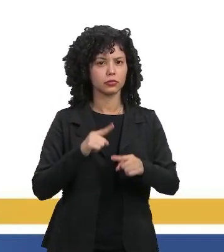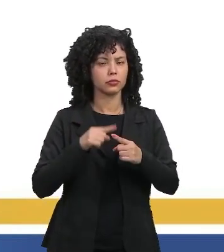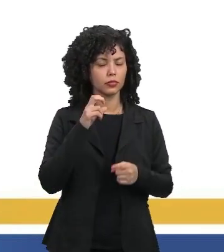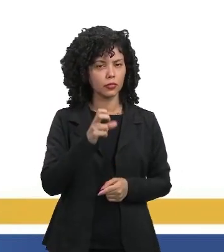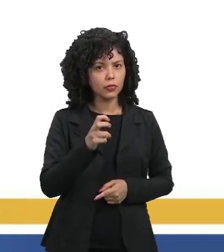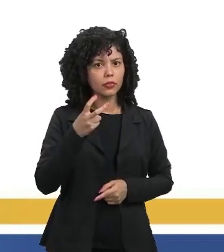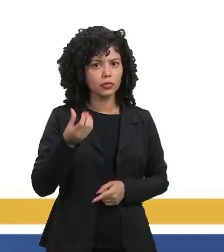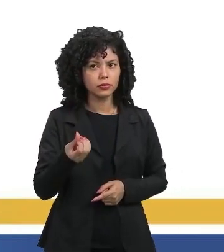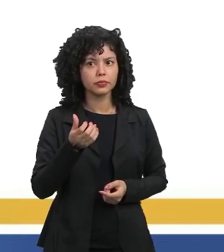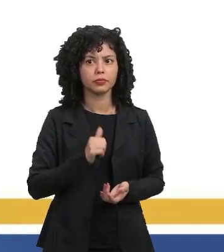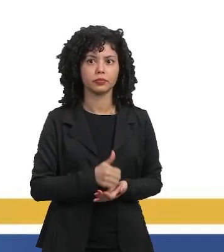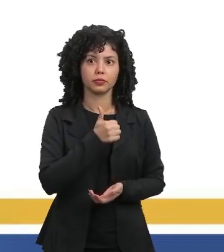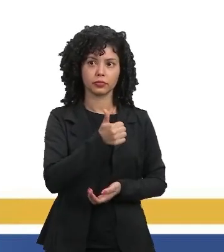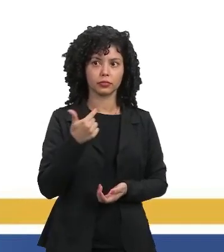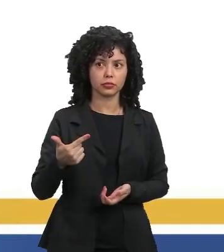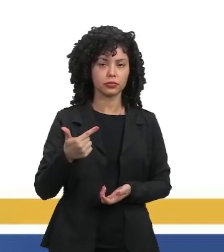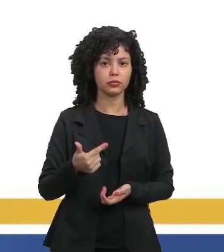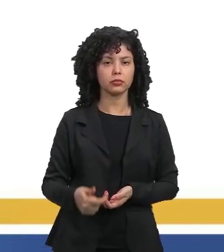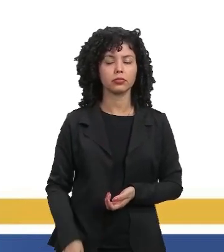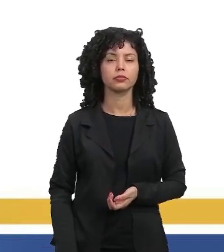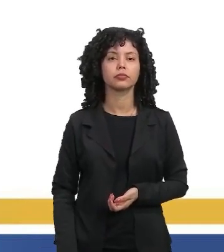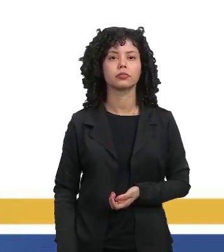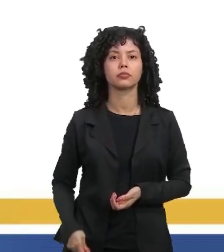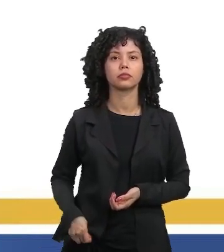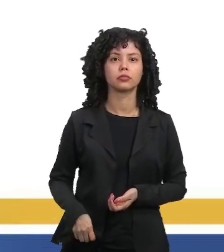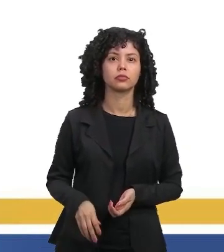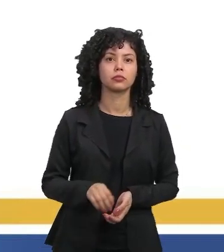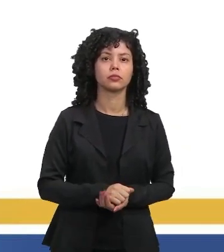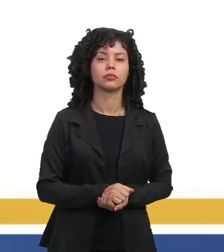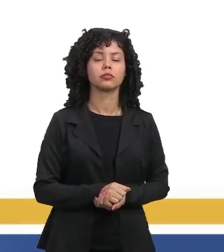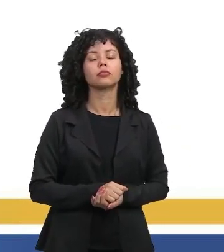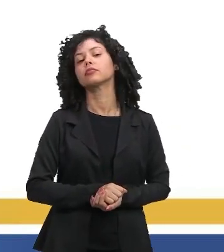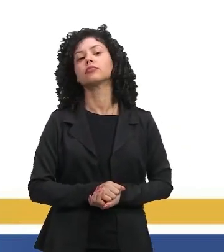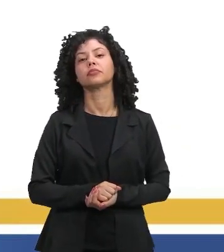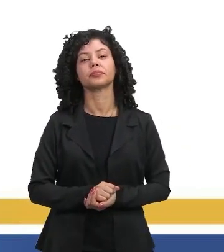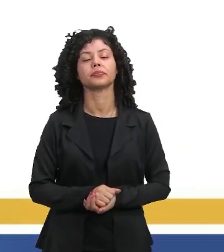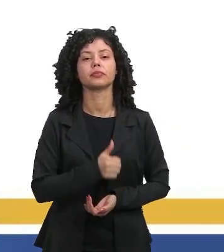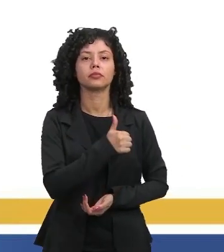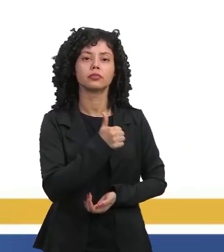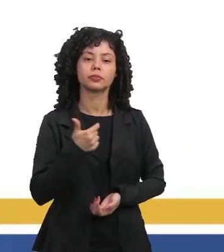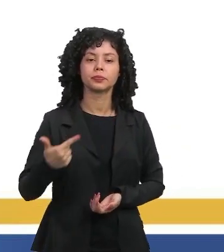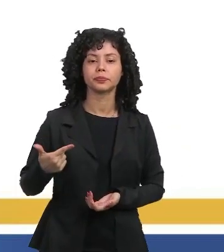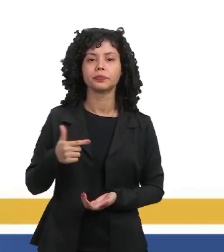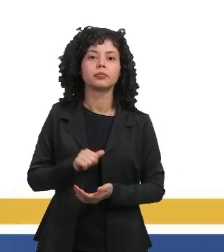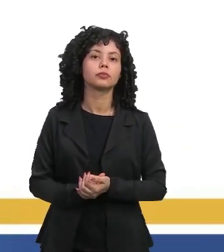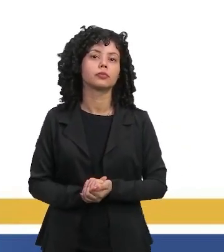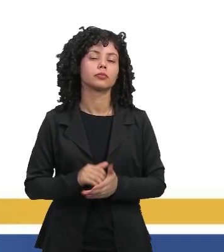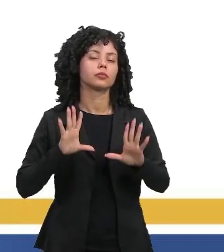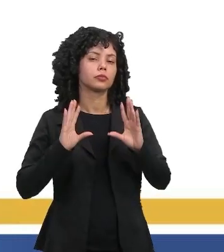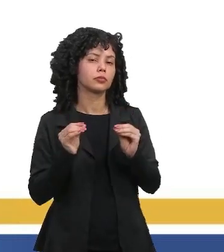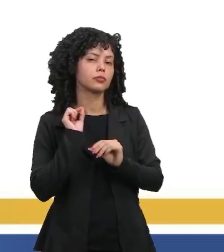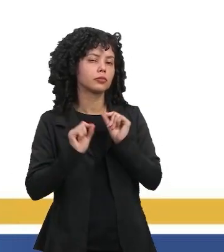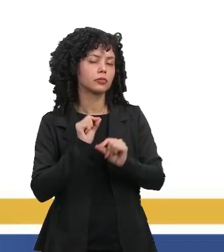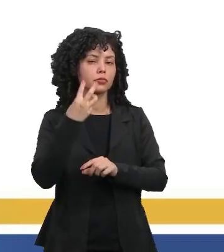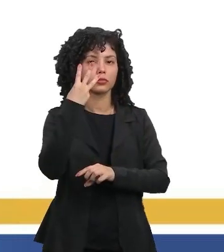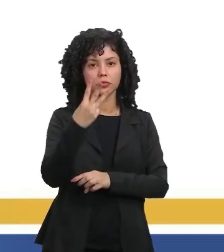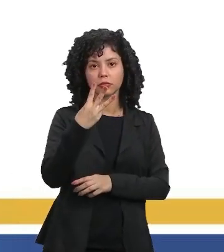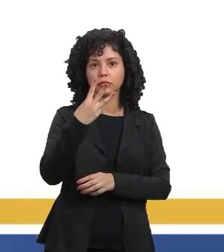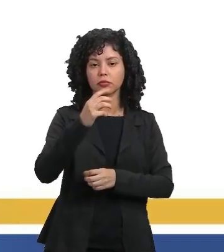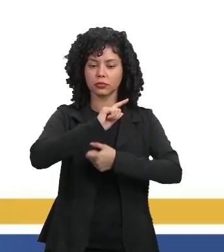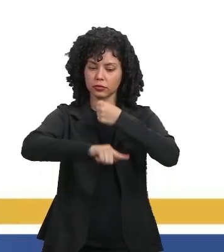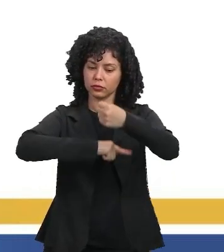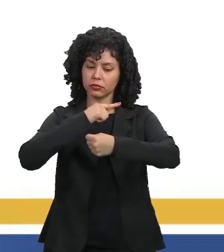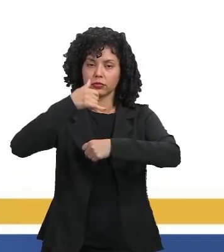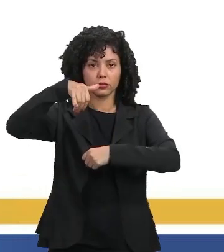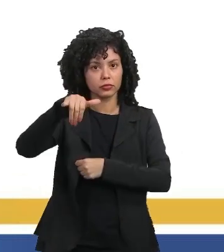56, 112. Tá? 112. Ela é composta mais pelo quê? 3 átomos de